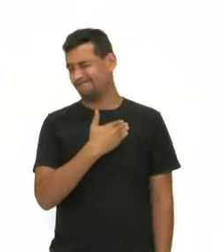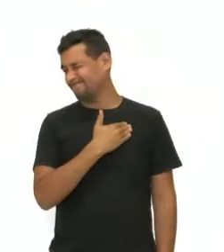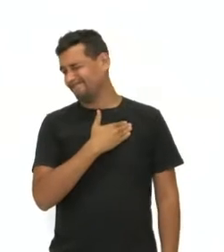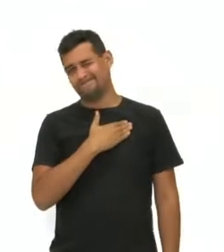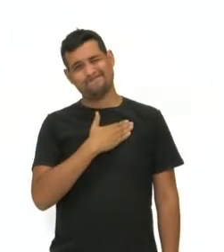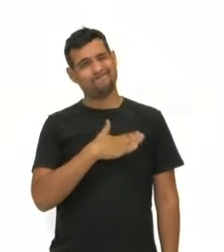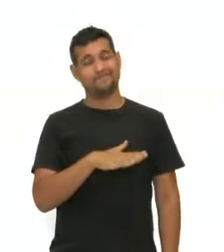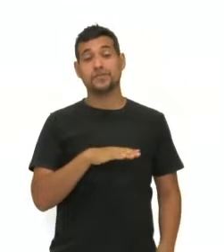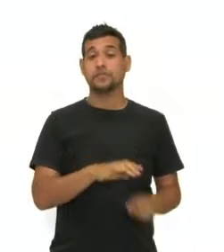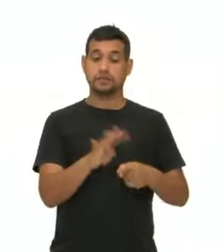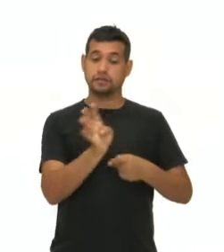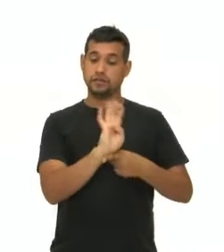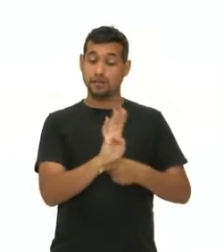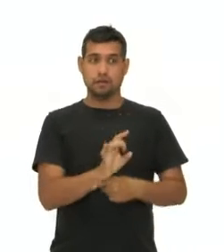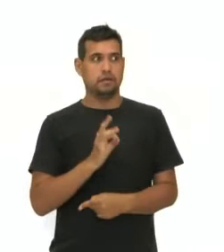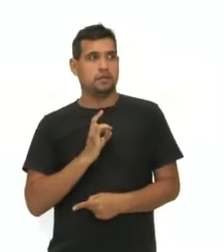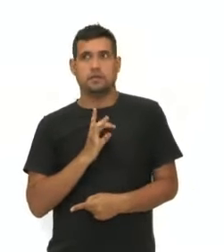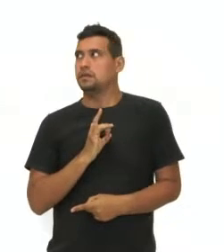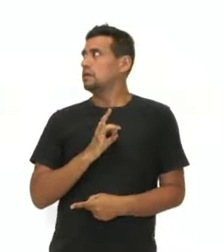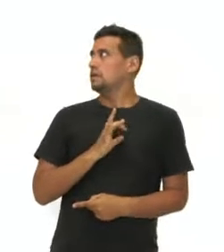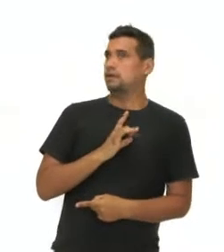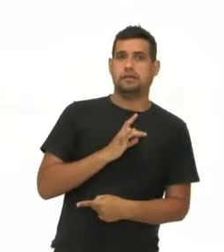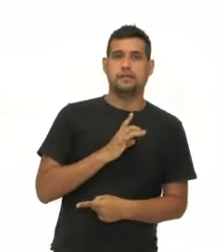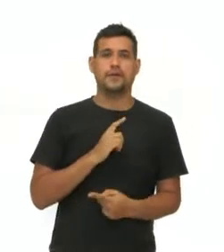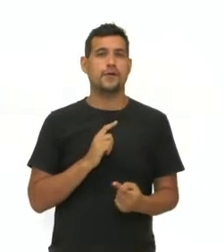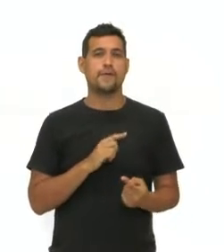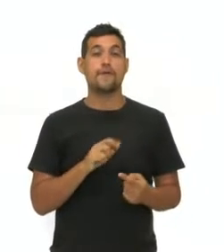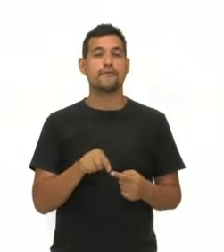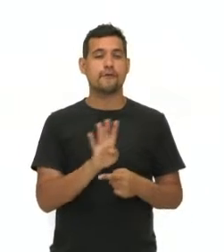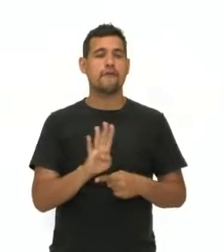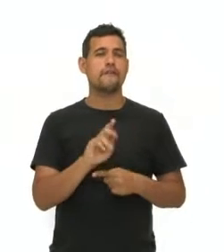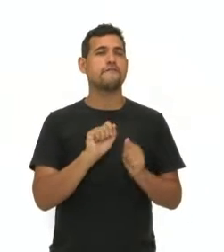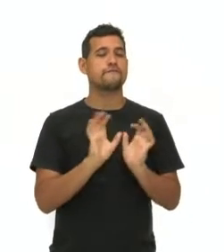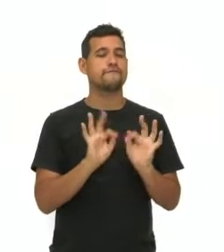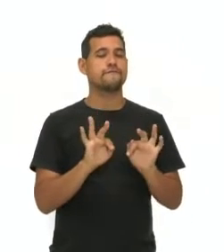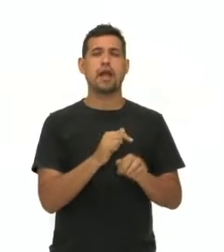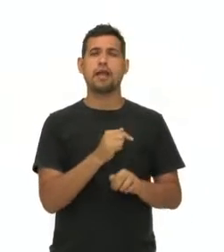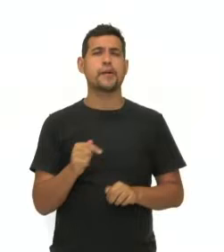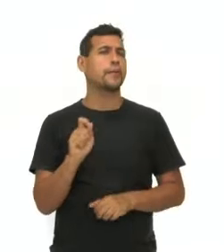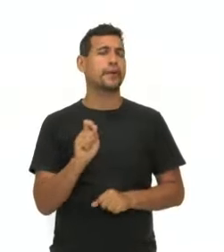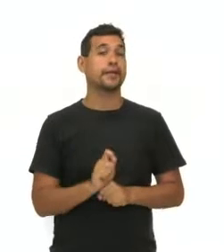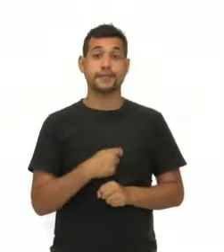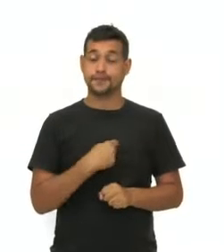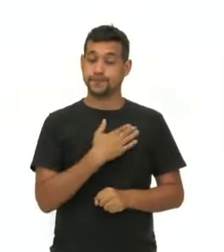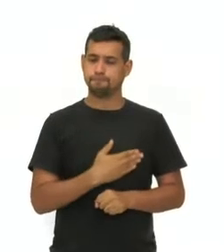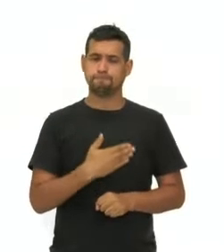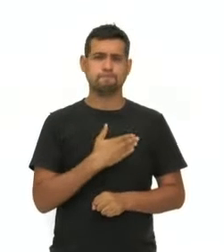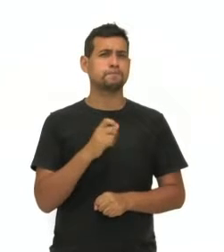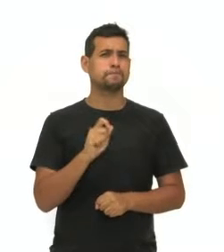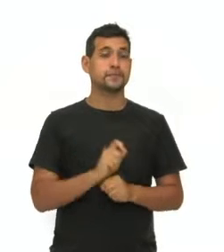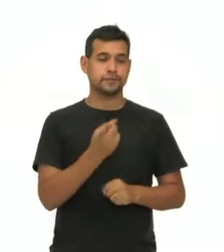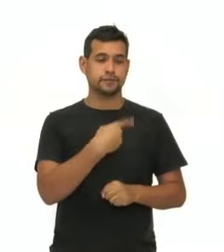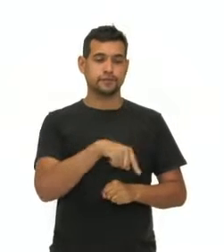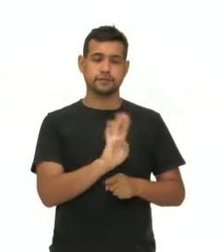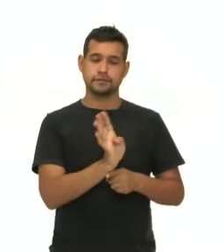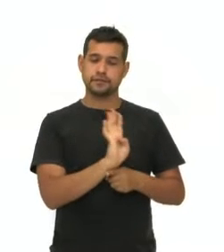elas películas de terror nos finais de semana e